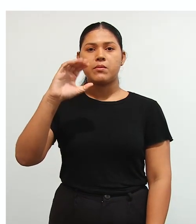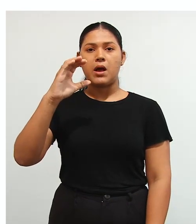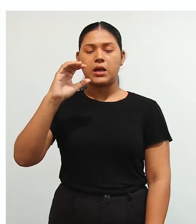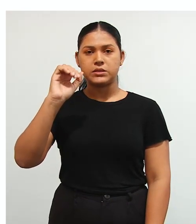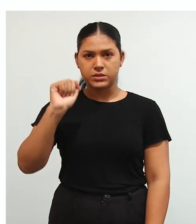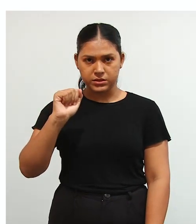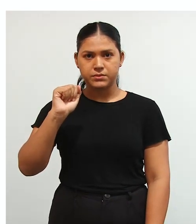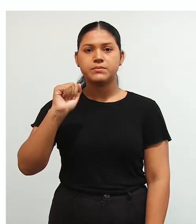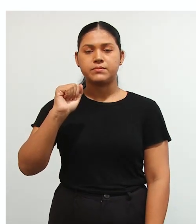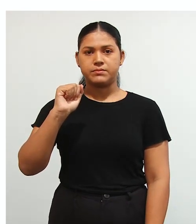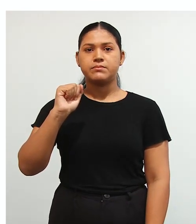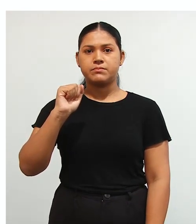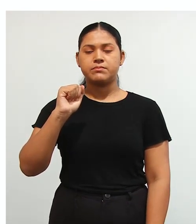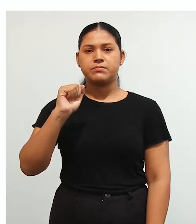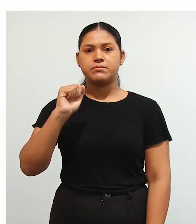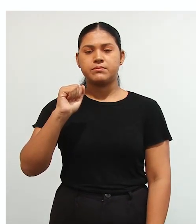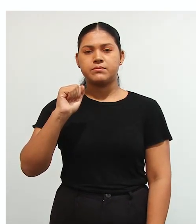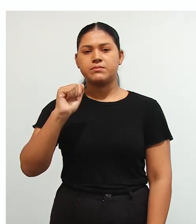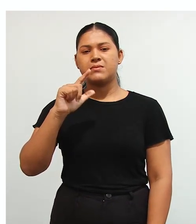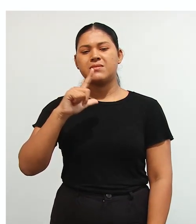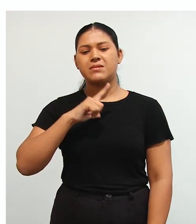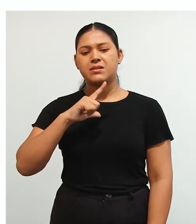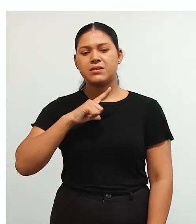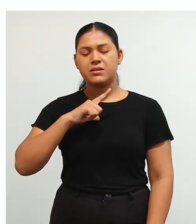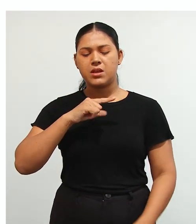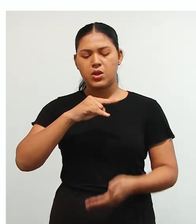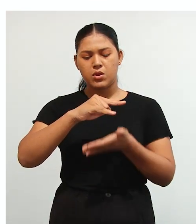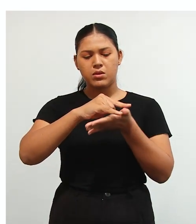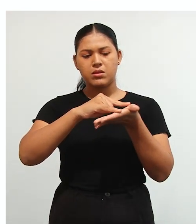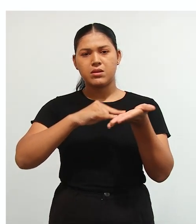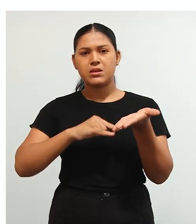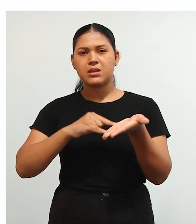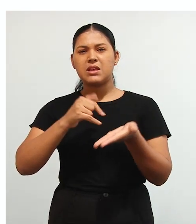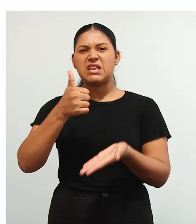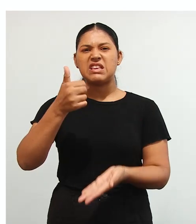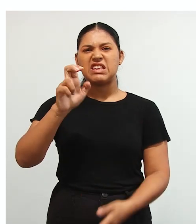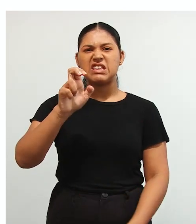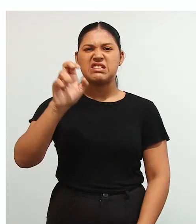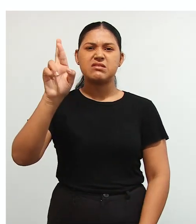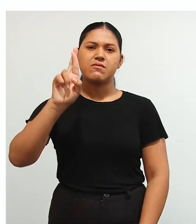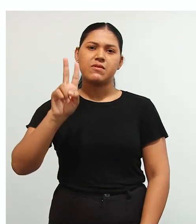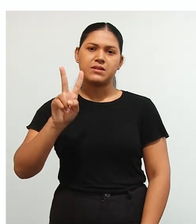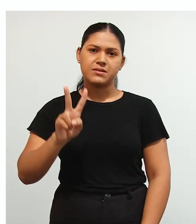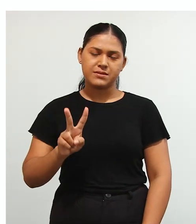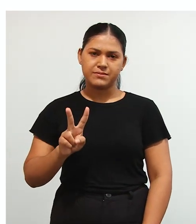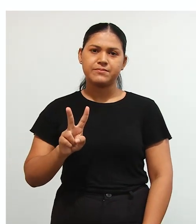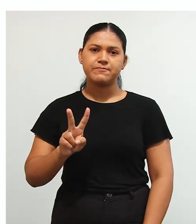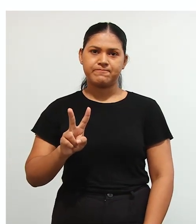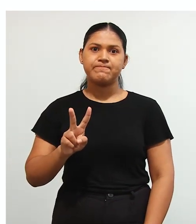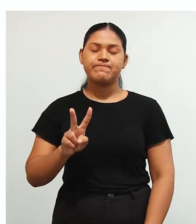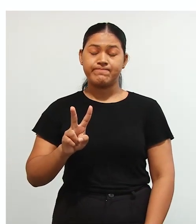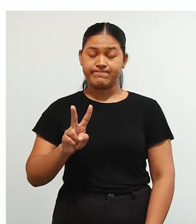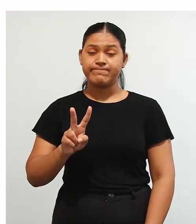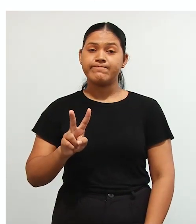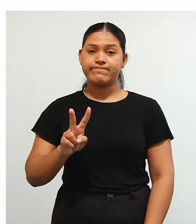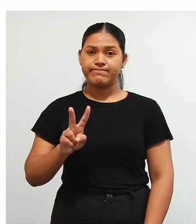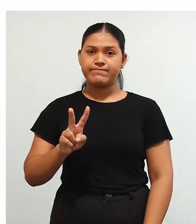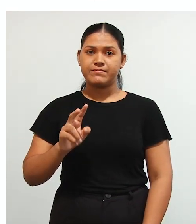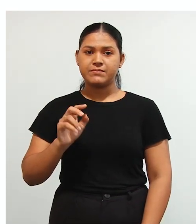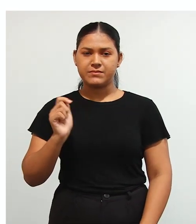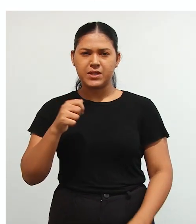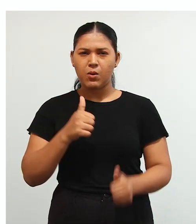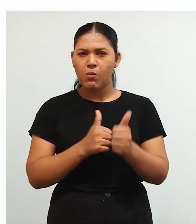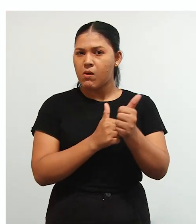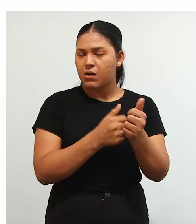palavra raça, num documento que tem mais de 600 páginas, ela aparece 15 vezes. Então, se